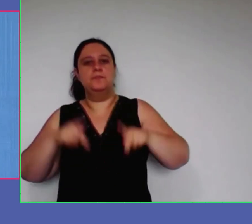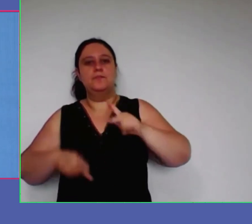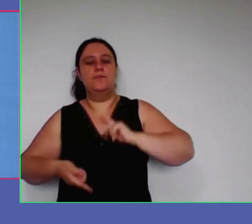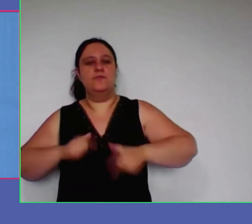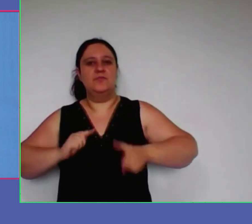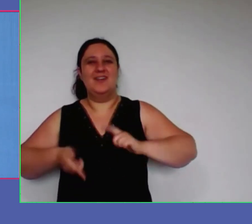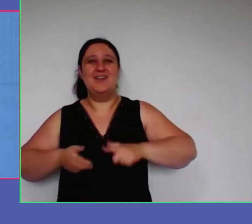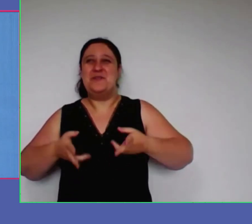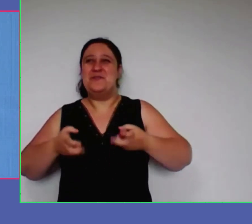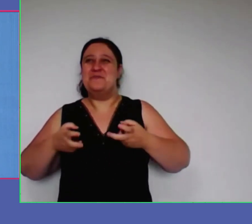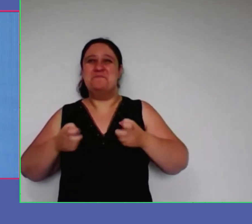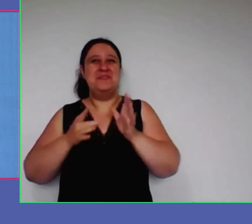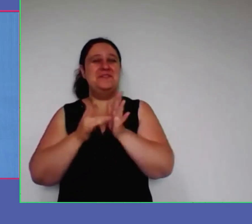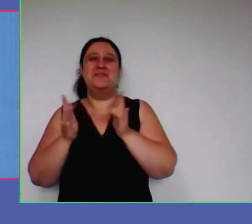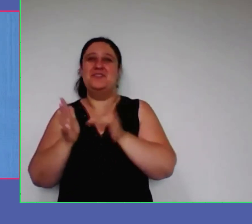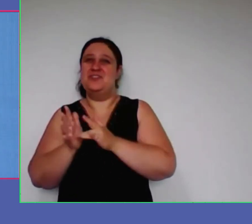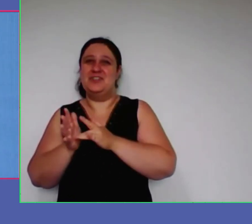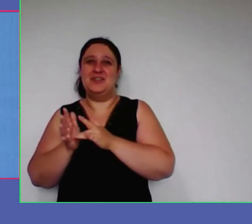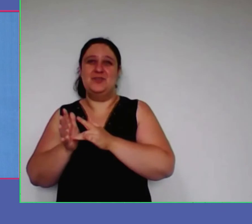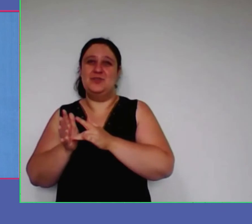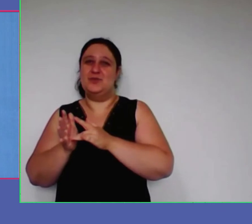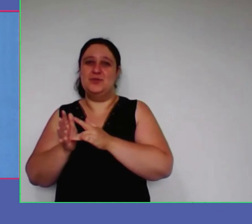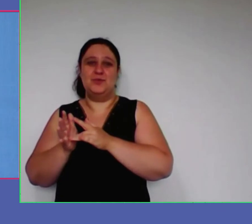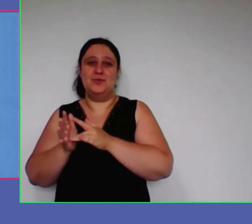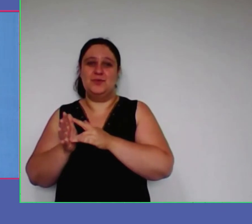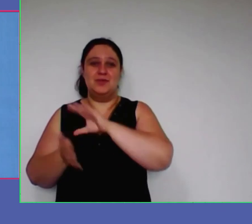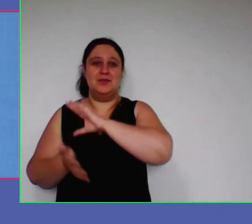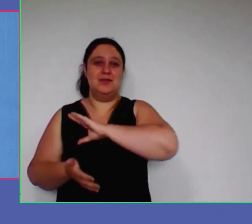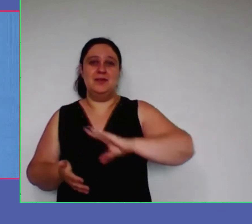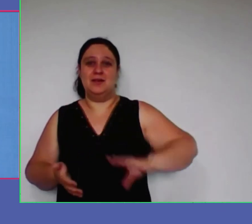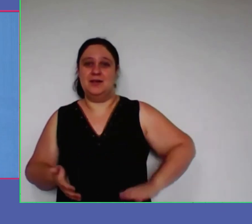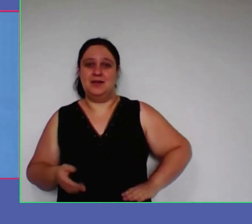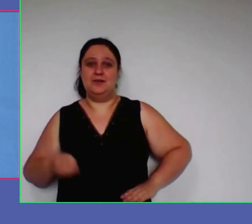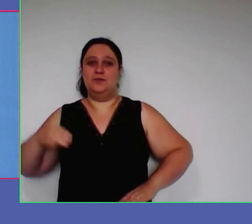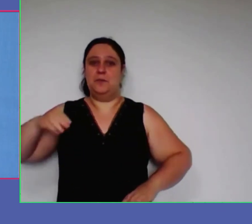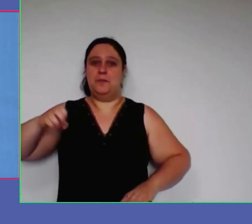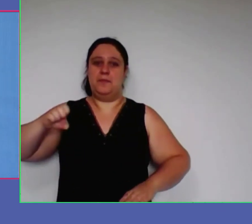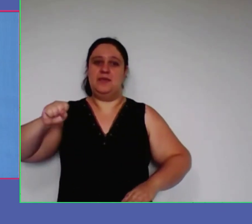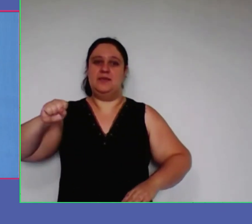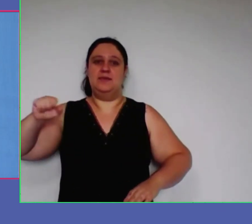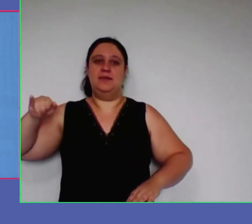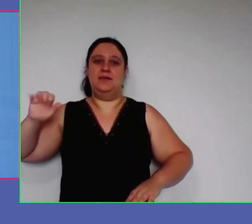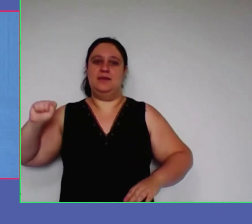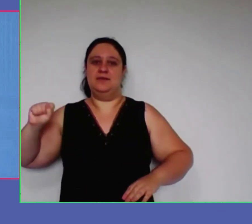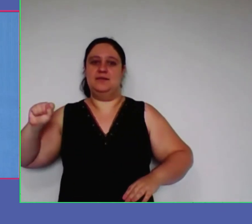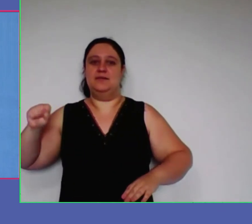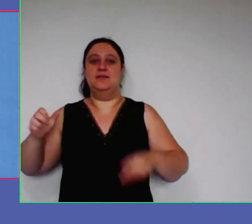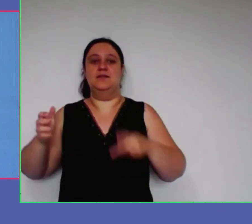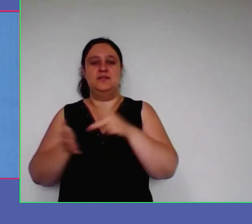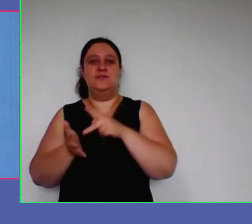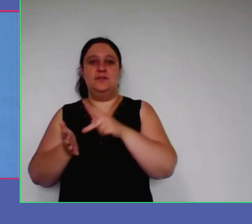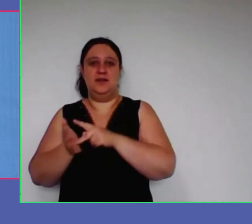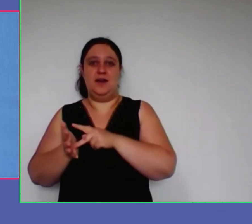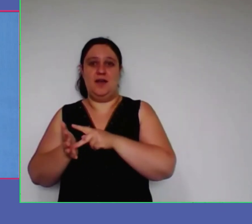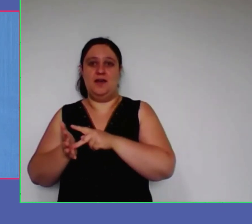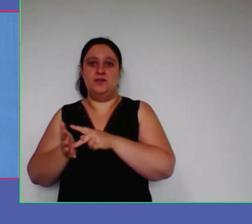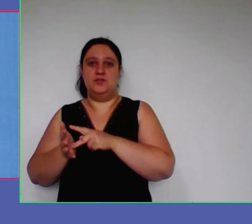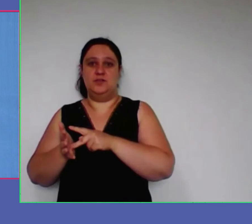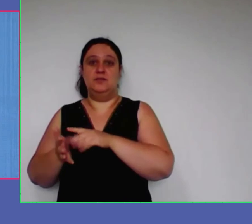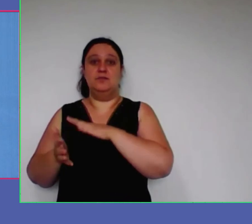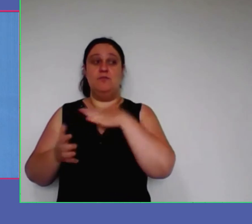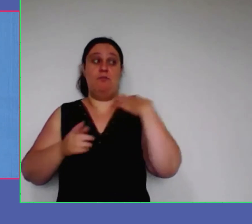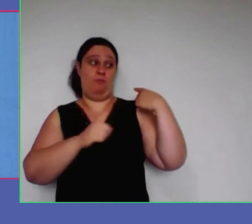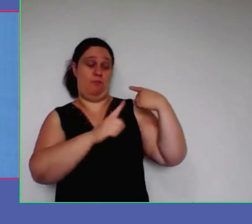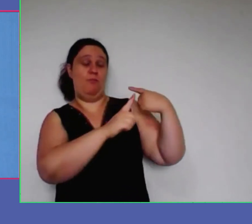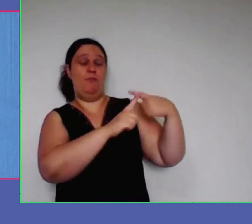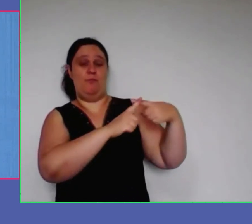verdadeiro Messias, e fizeram oposição a eles e crucificaram, e fez-o morrer na cruz. Mesmo